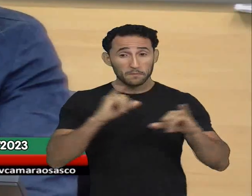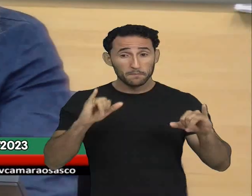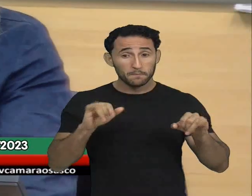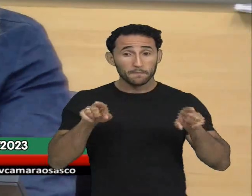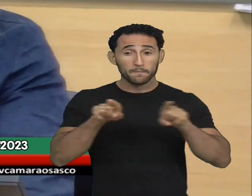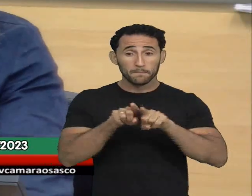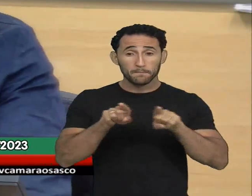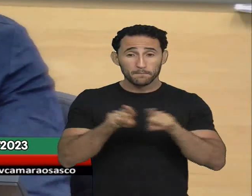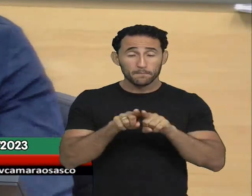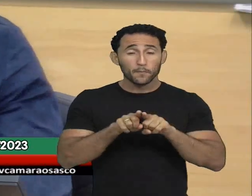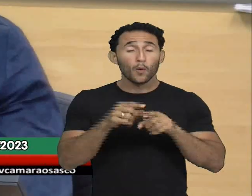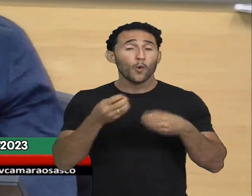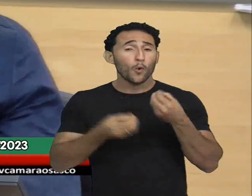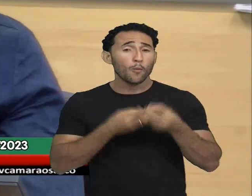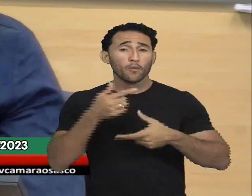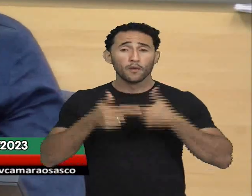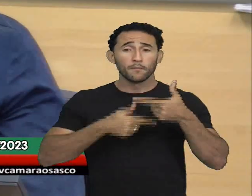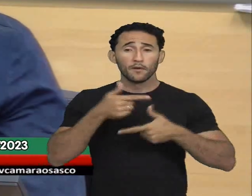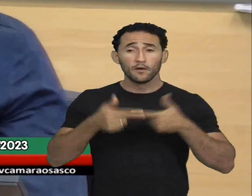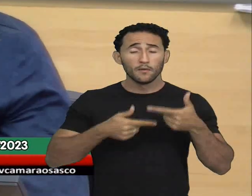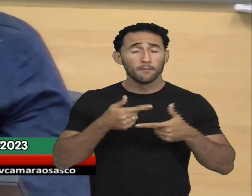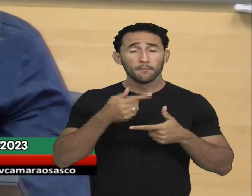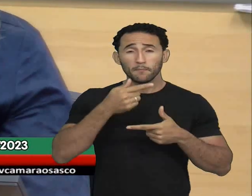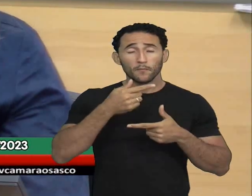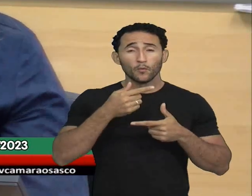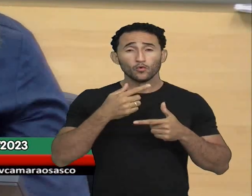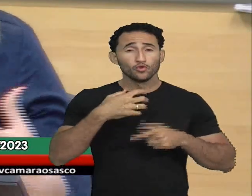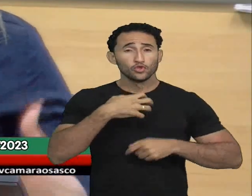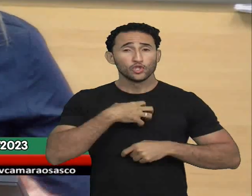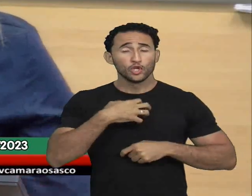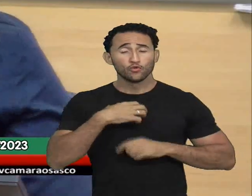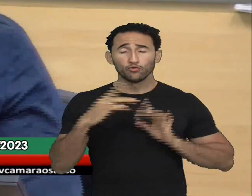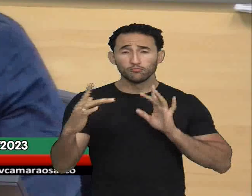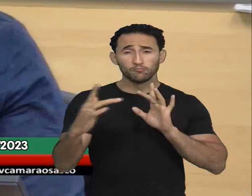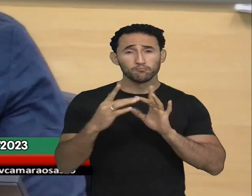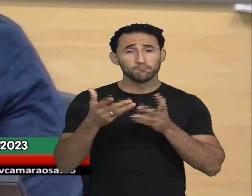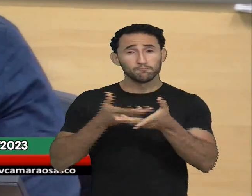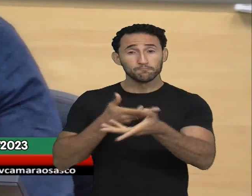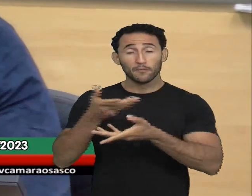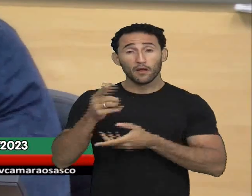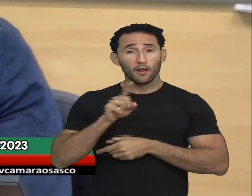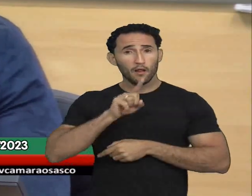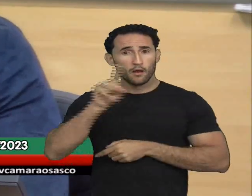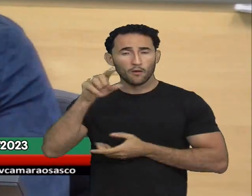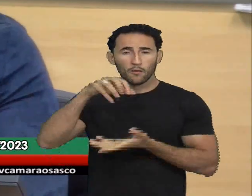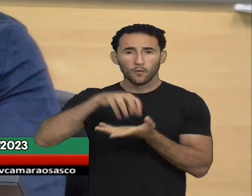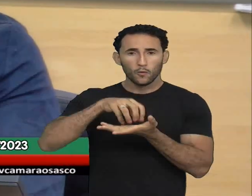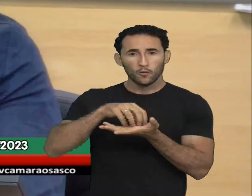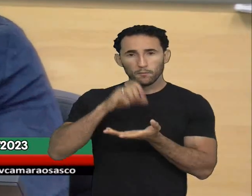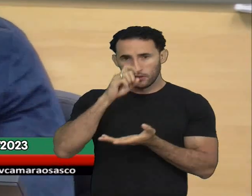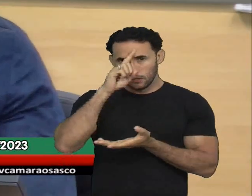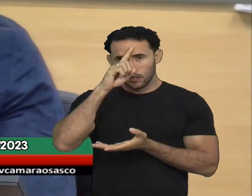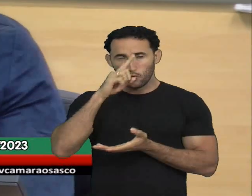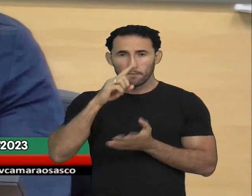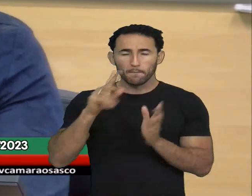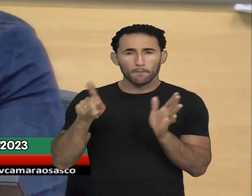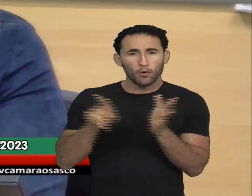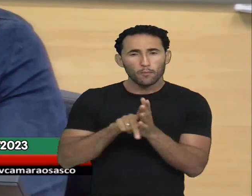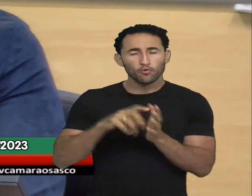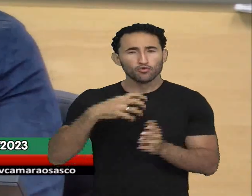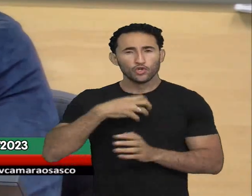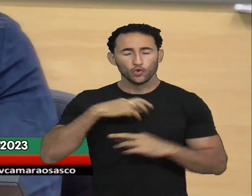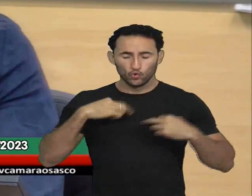como nós trabalhamos com humanização no hospital, né? Então, hoje nós temos uma equipe estritamente para humanizar, para entender